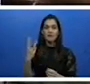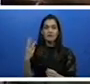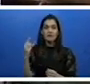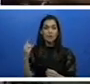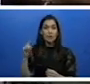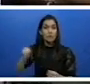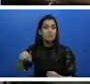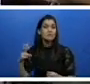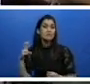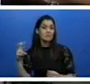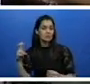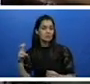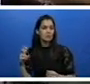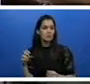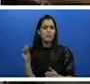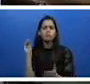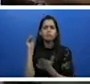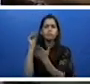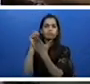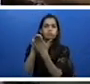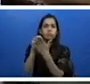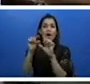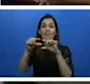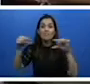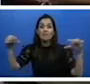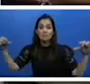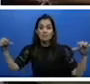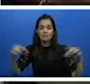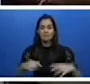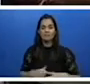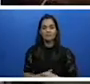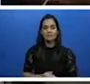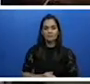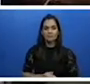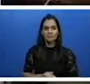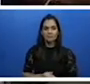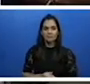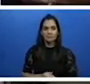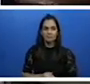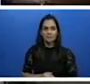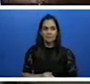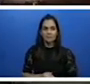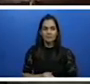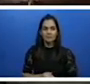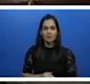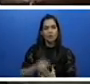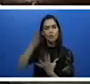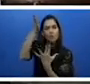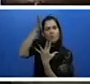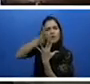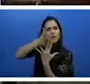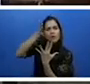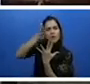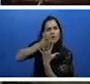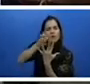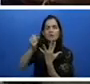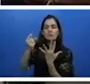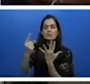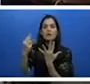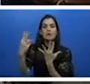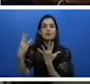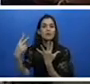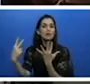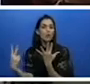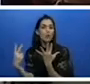Marque na fita essa altura. 131 e 132. Ela está no meio desses